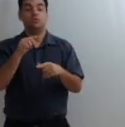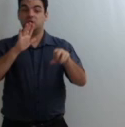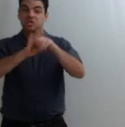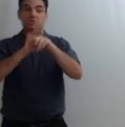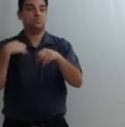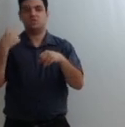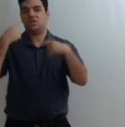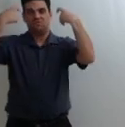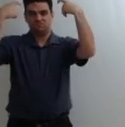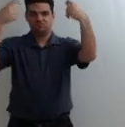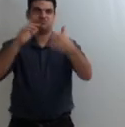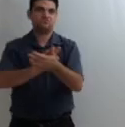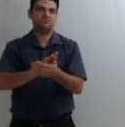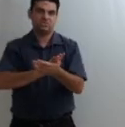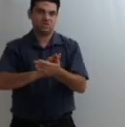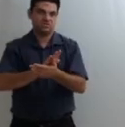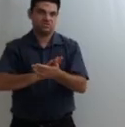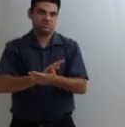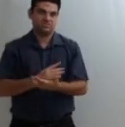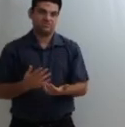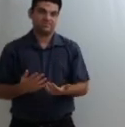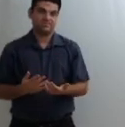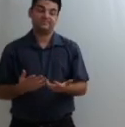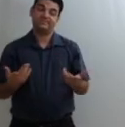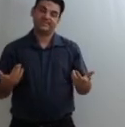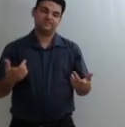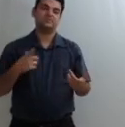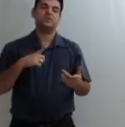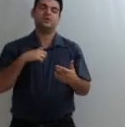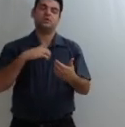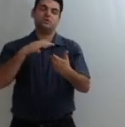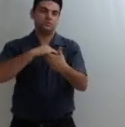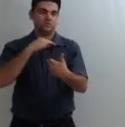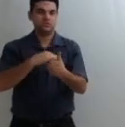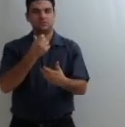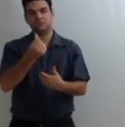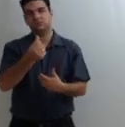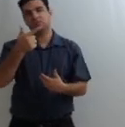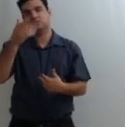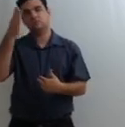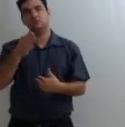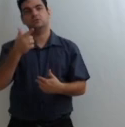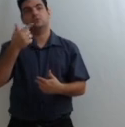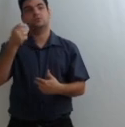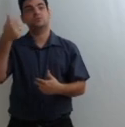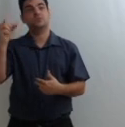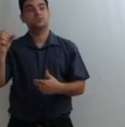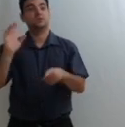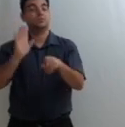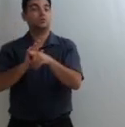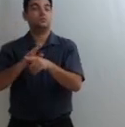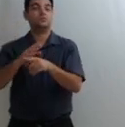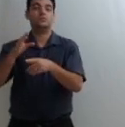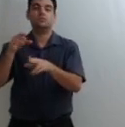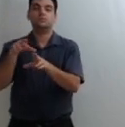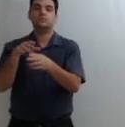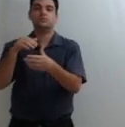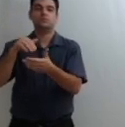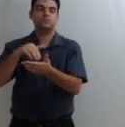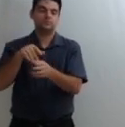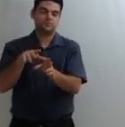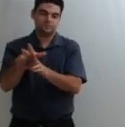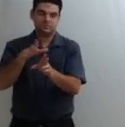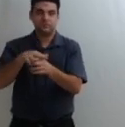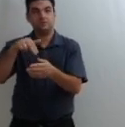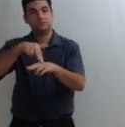ameaça. Cito a Recomendação 62, de 2020, do Conselho Nacional de Justiça, especialmente artigo 8º,